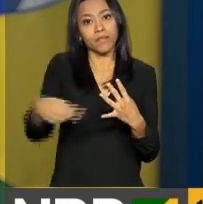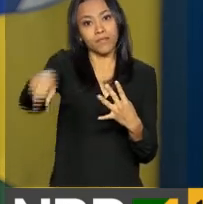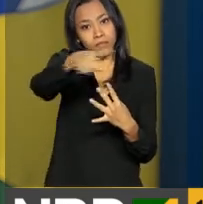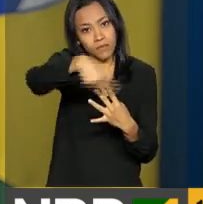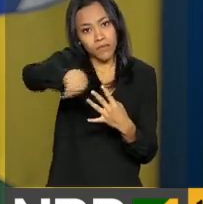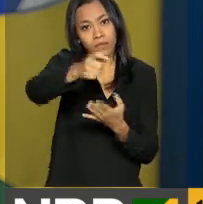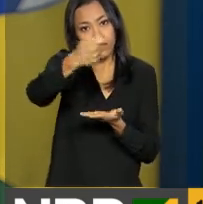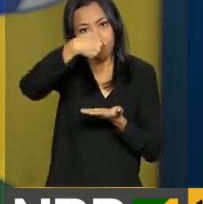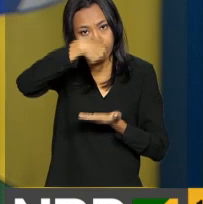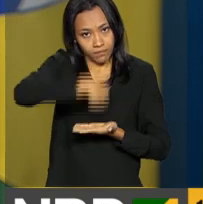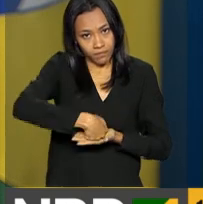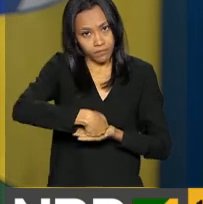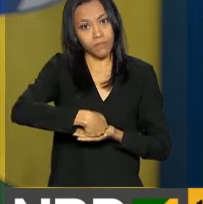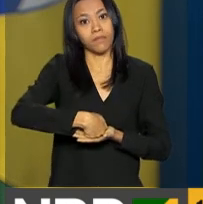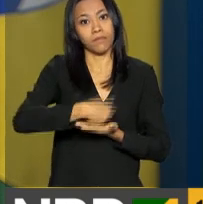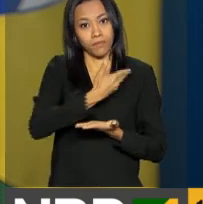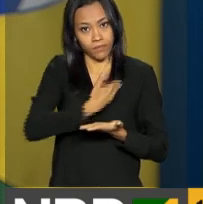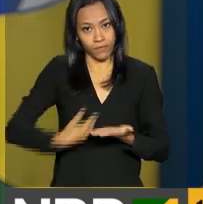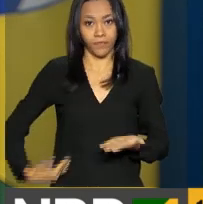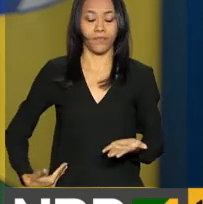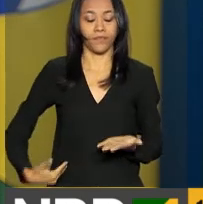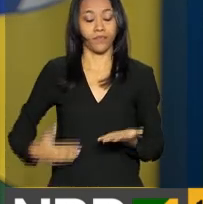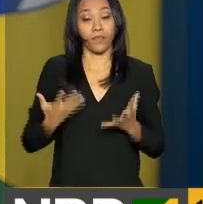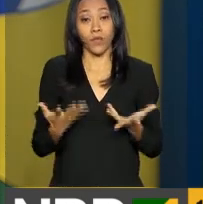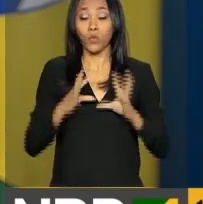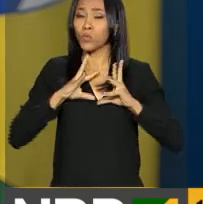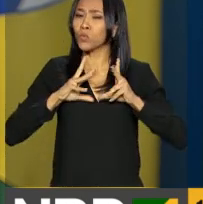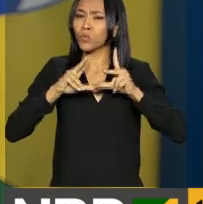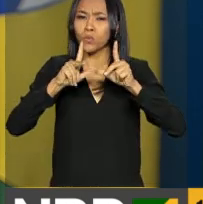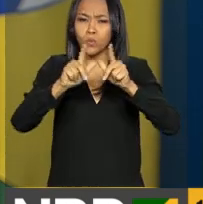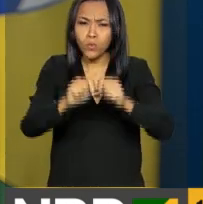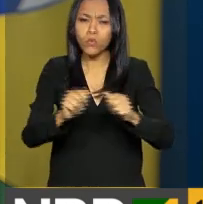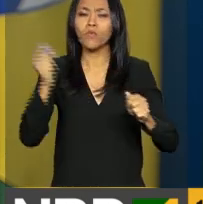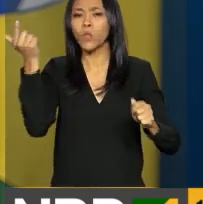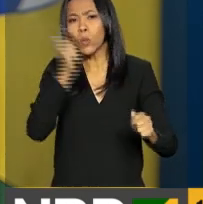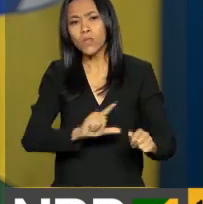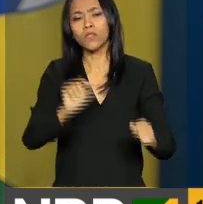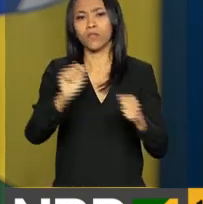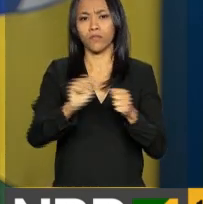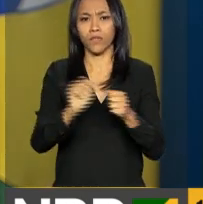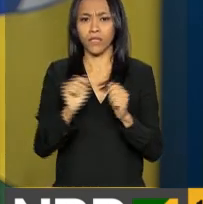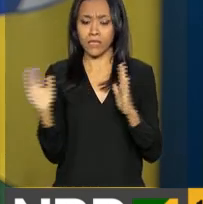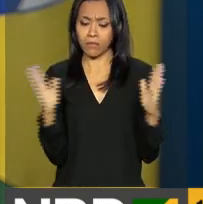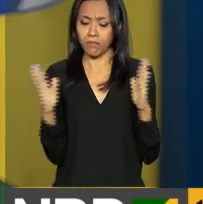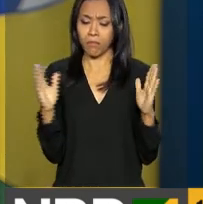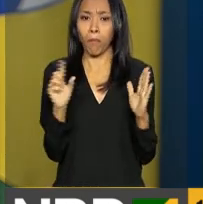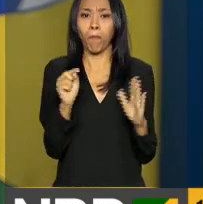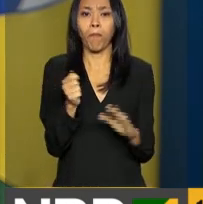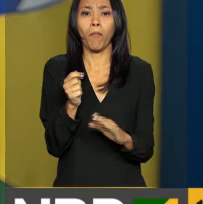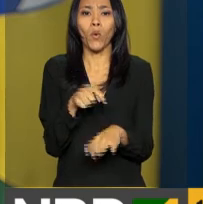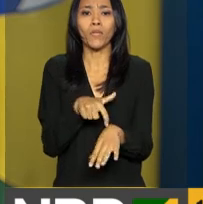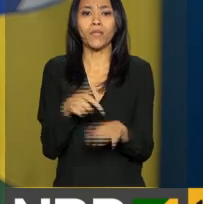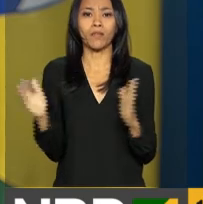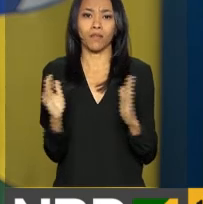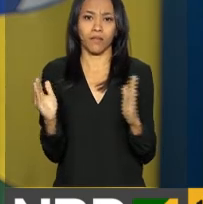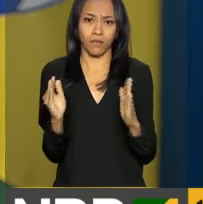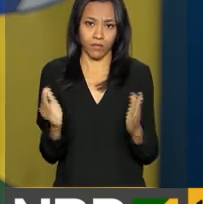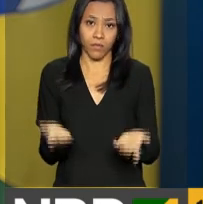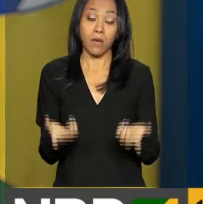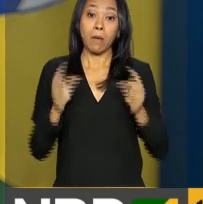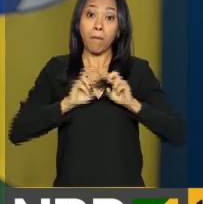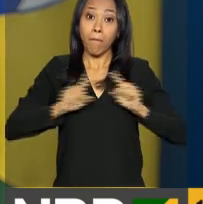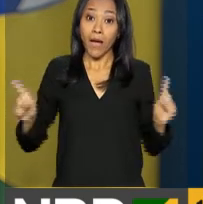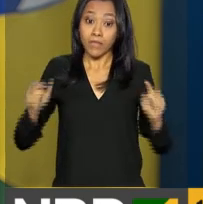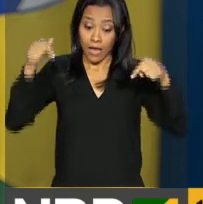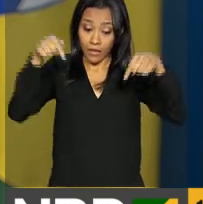à Previdência Social e junto ao governo. Tudo isso foi feito nesse brevíssimo período. Mas aqui, o tema principal é